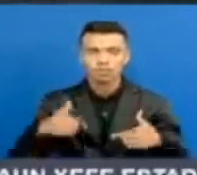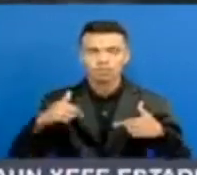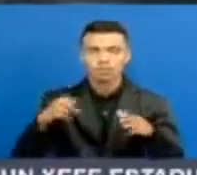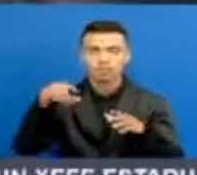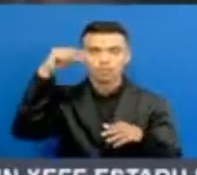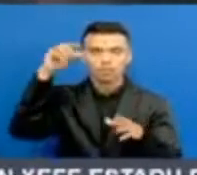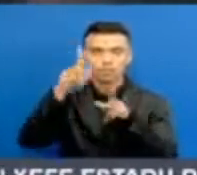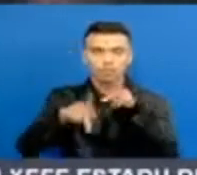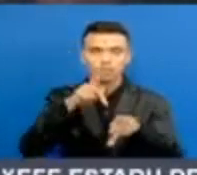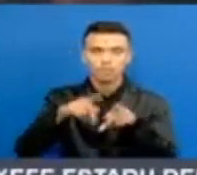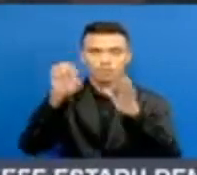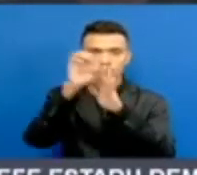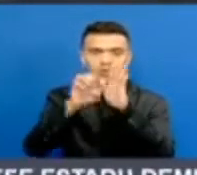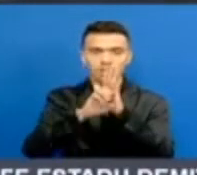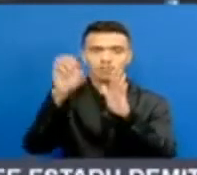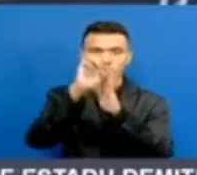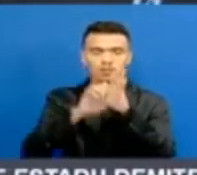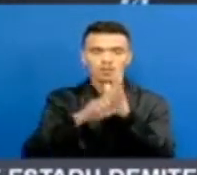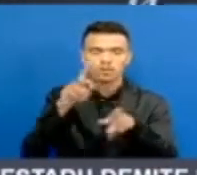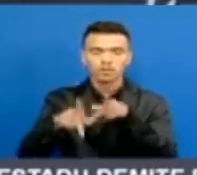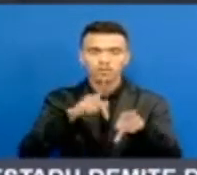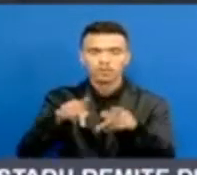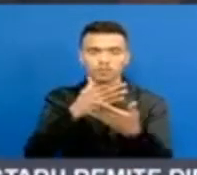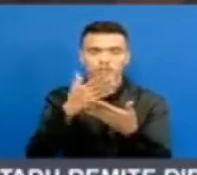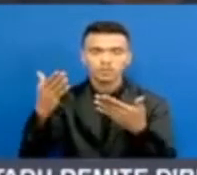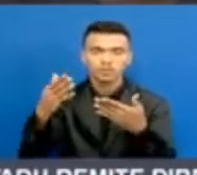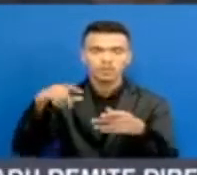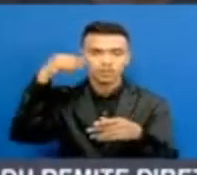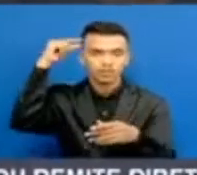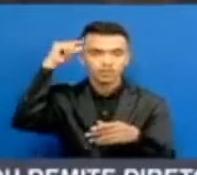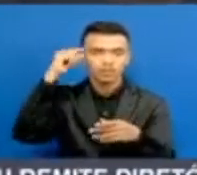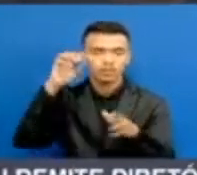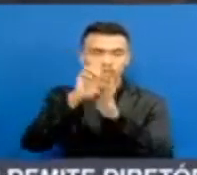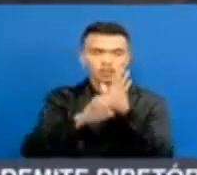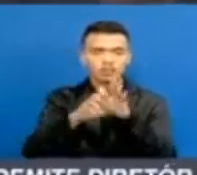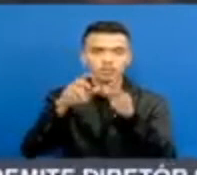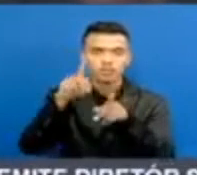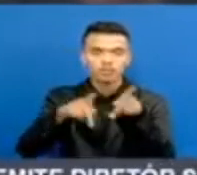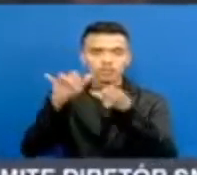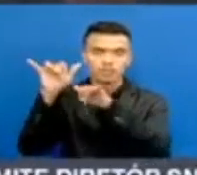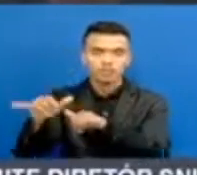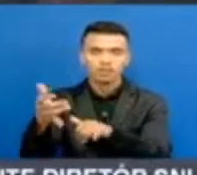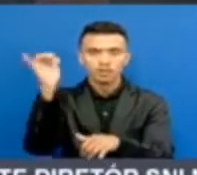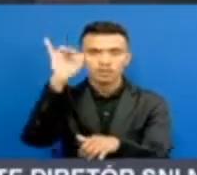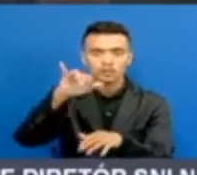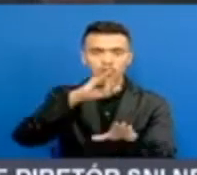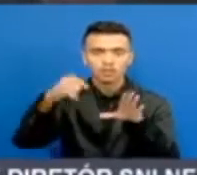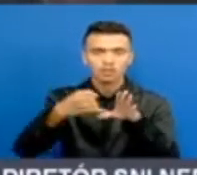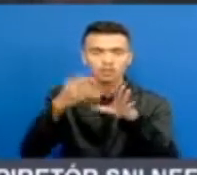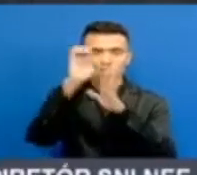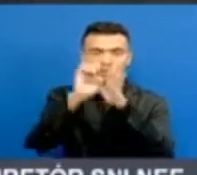Nebe sasang estado nien, nebe maka povo hela, tamba sira mos parte e